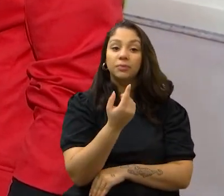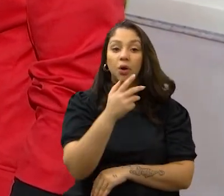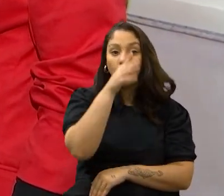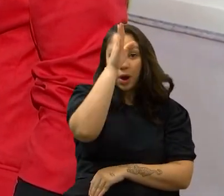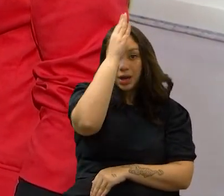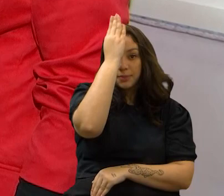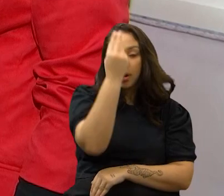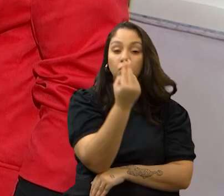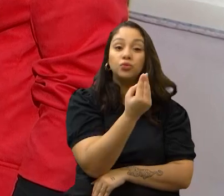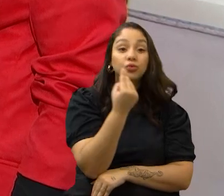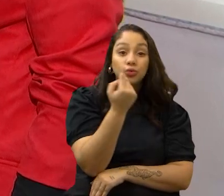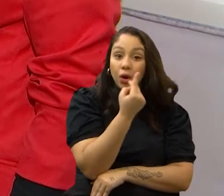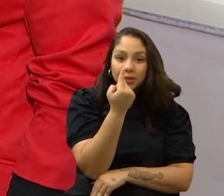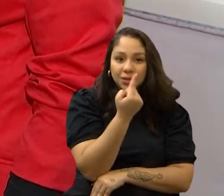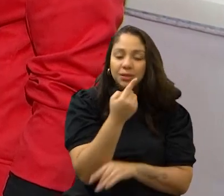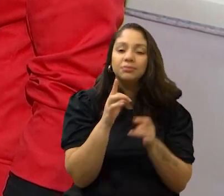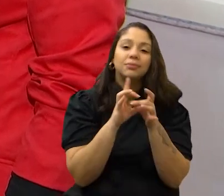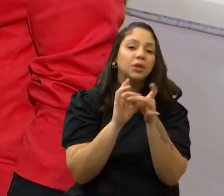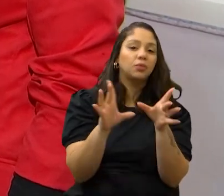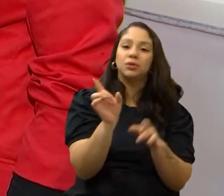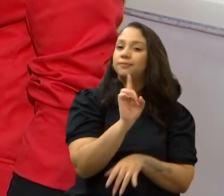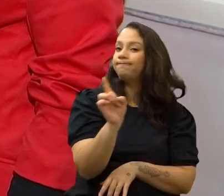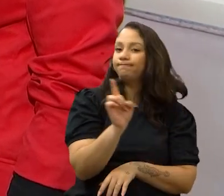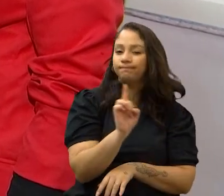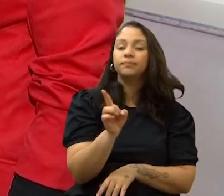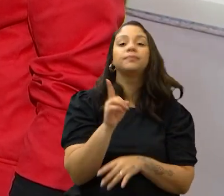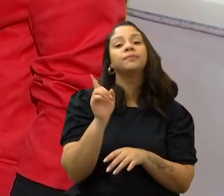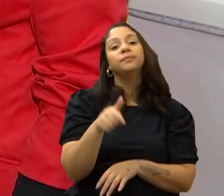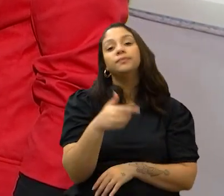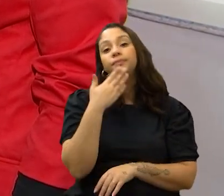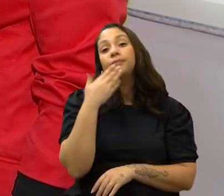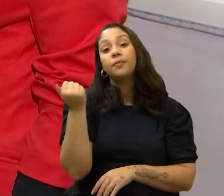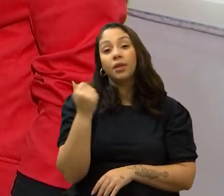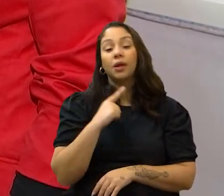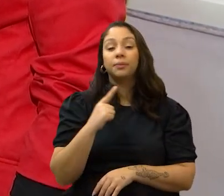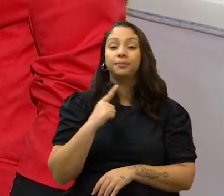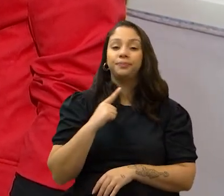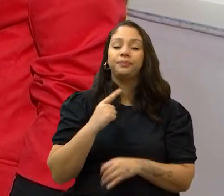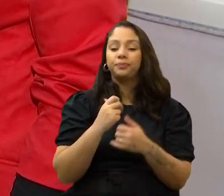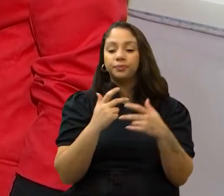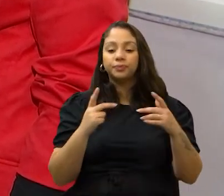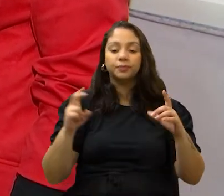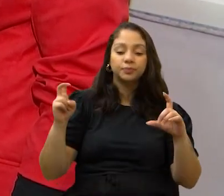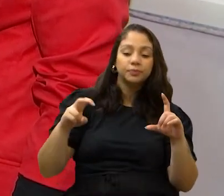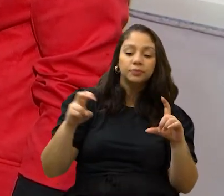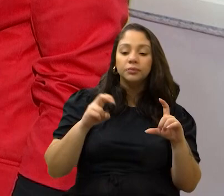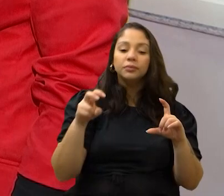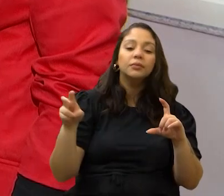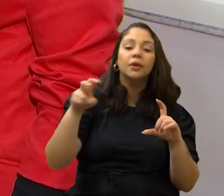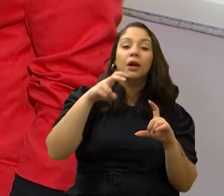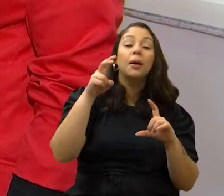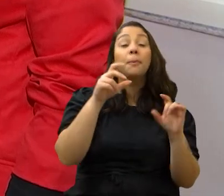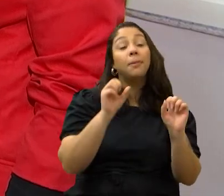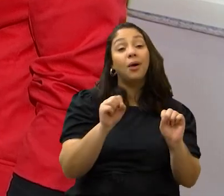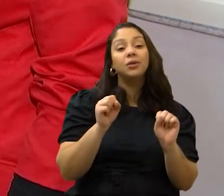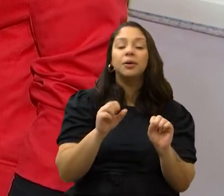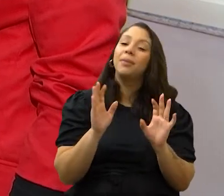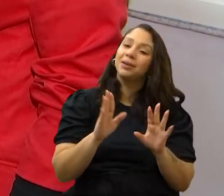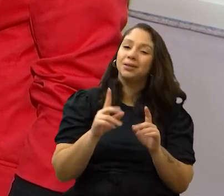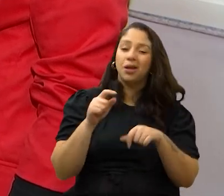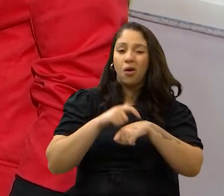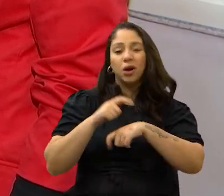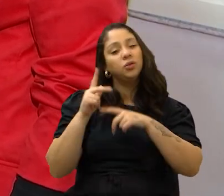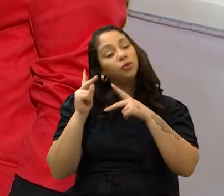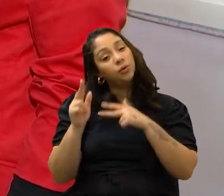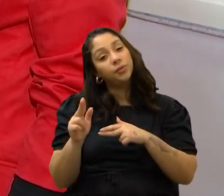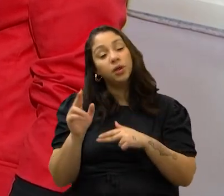dia a gente já tem também aqueles playground para calopsita, para eles interagir e tudo mais, mas assim, vai dormir ou vai ficar sozinho em